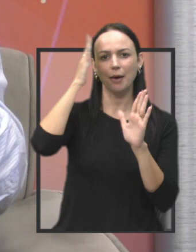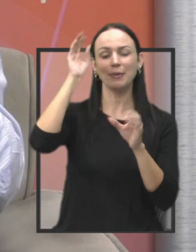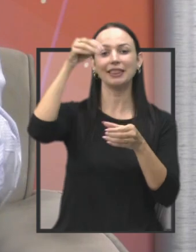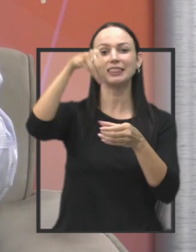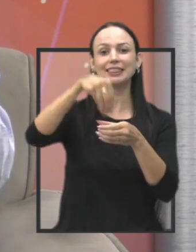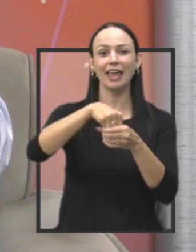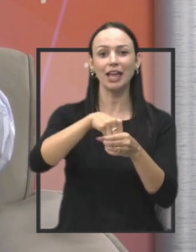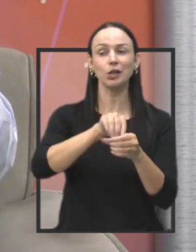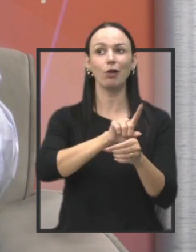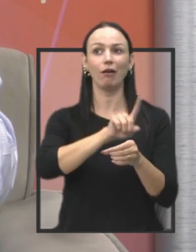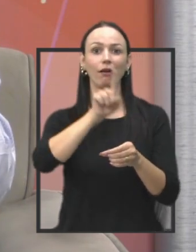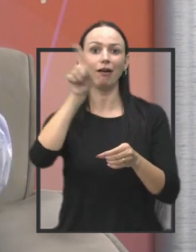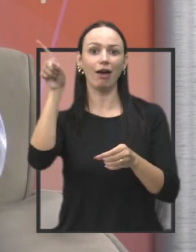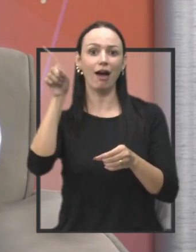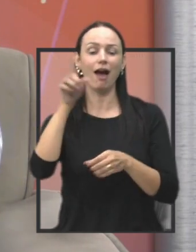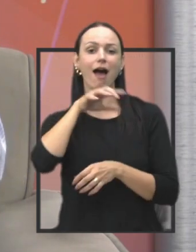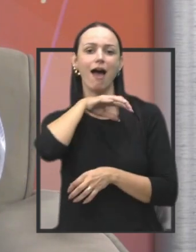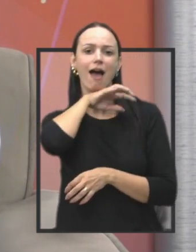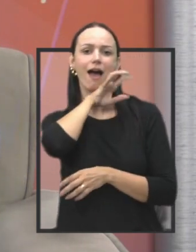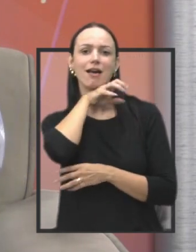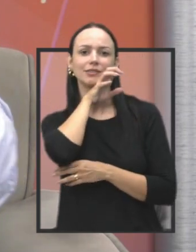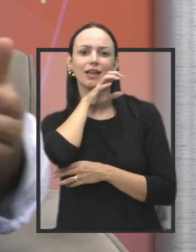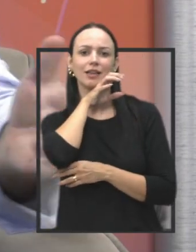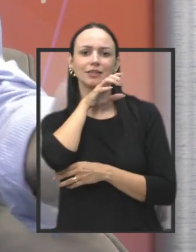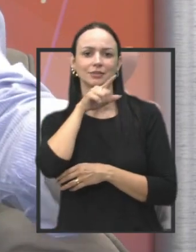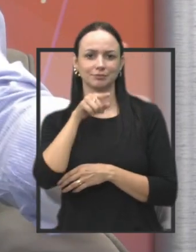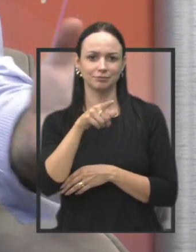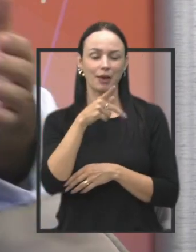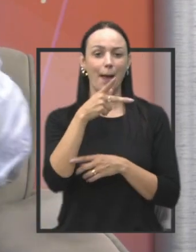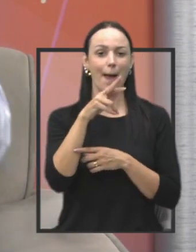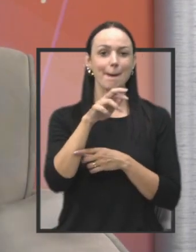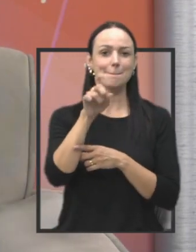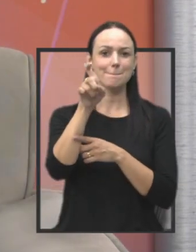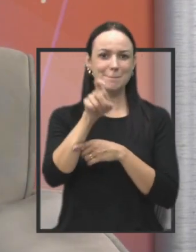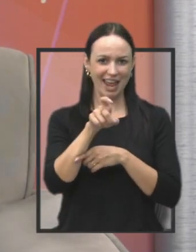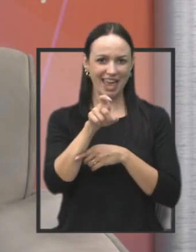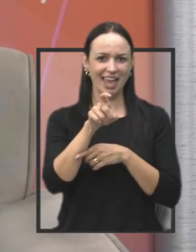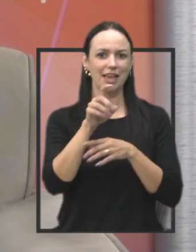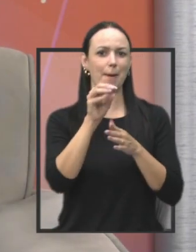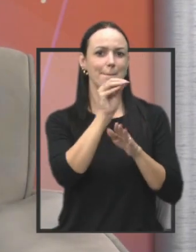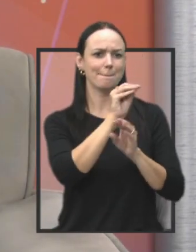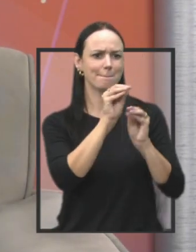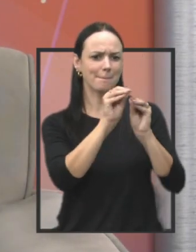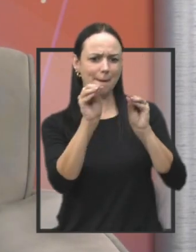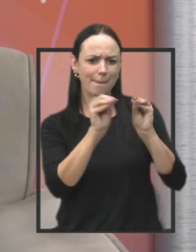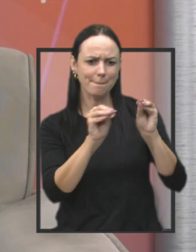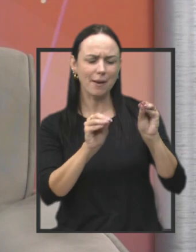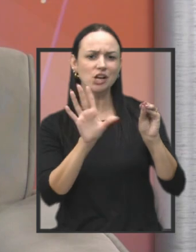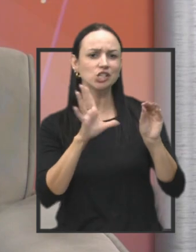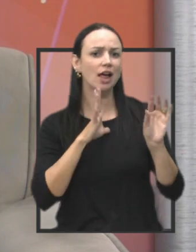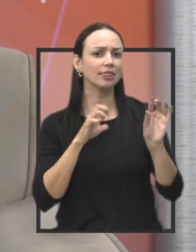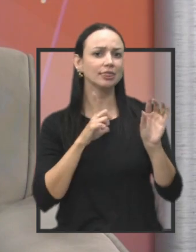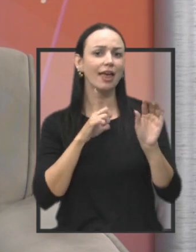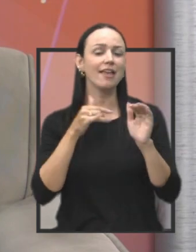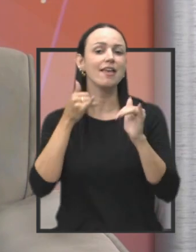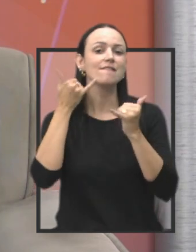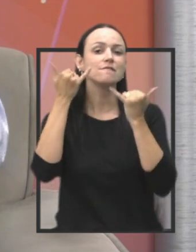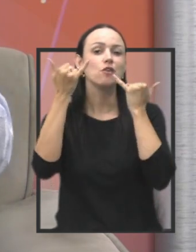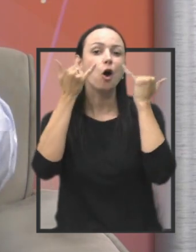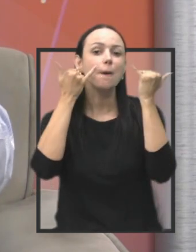dados da Receita Federal do Brasil. Ou seja, a pré-preenchida puxa tudo o que já tem de informação ou de